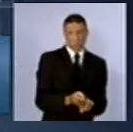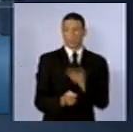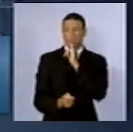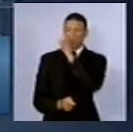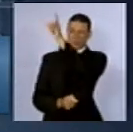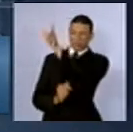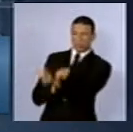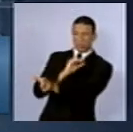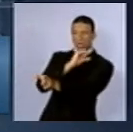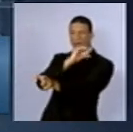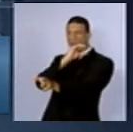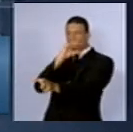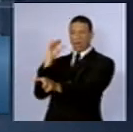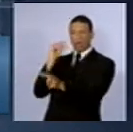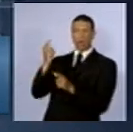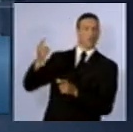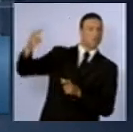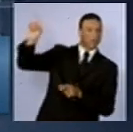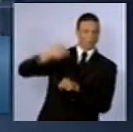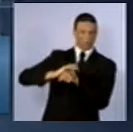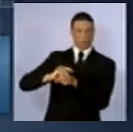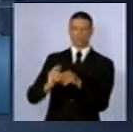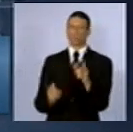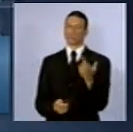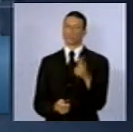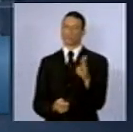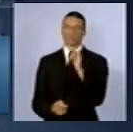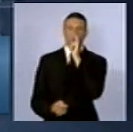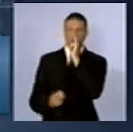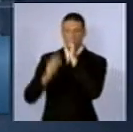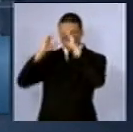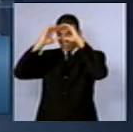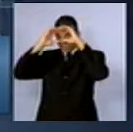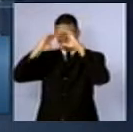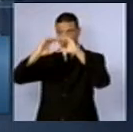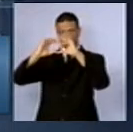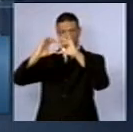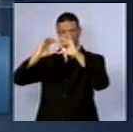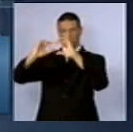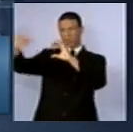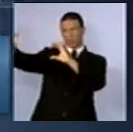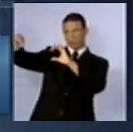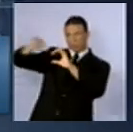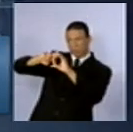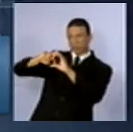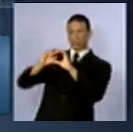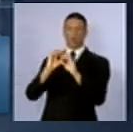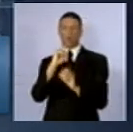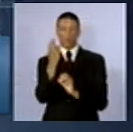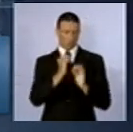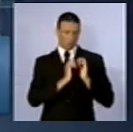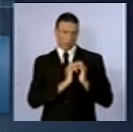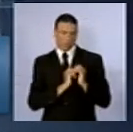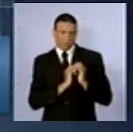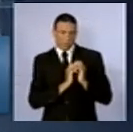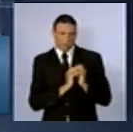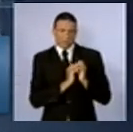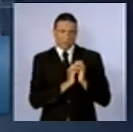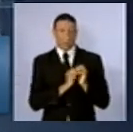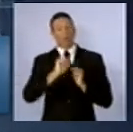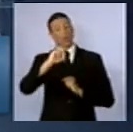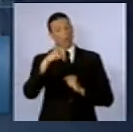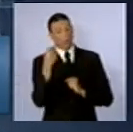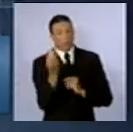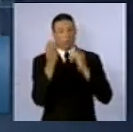ou crianças como por exemplo os tumores de cérebro os tumores de pulmão os tumores de mama tumores